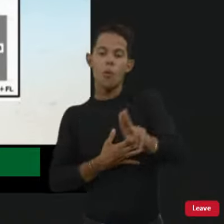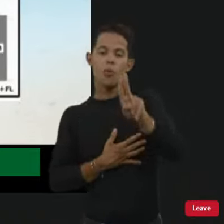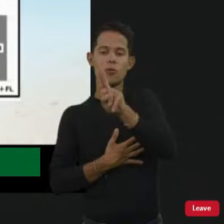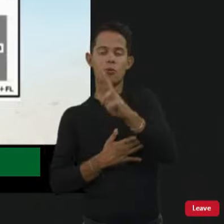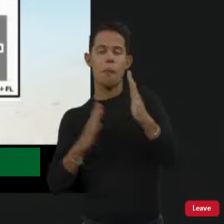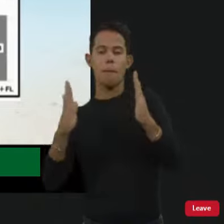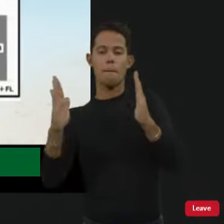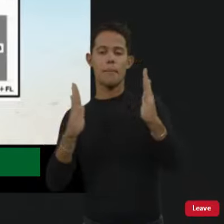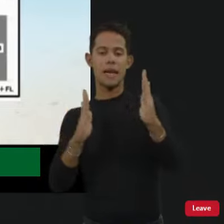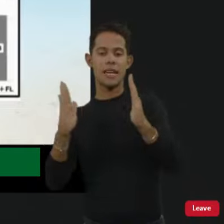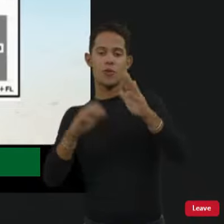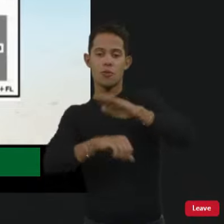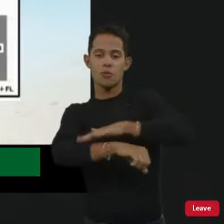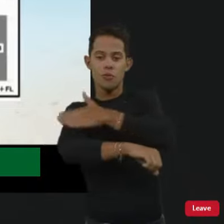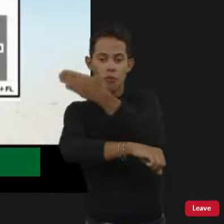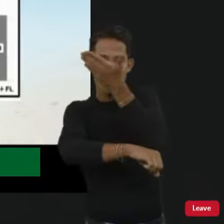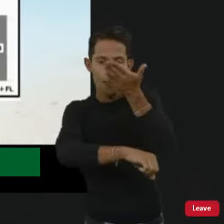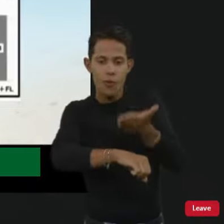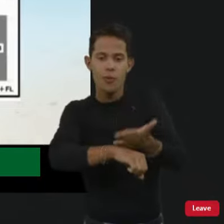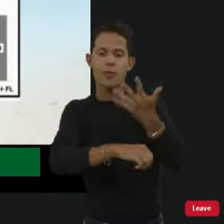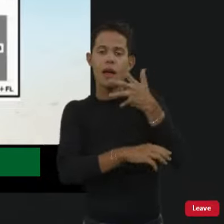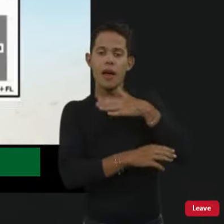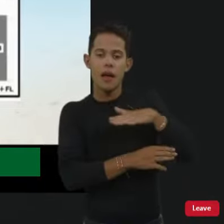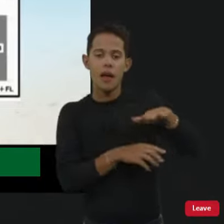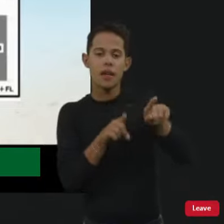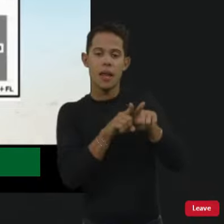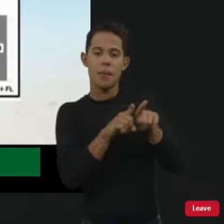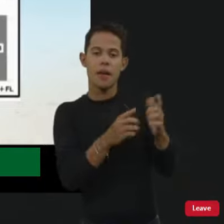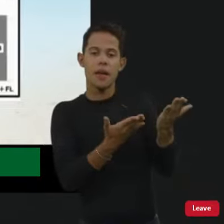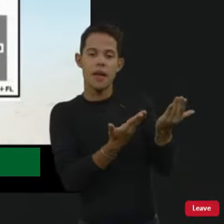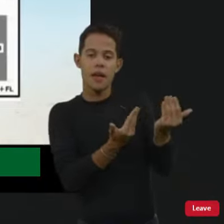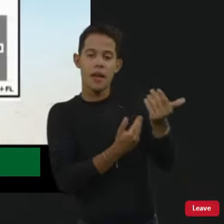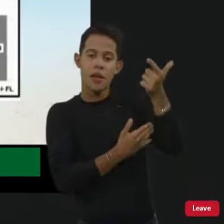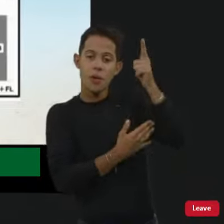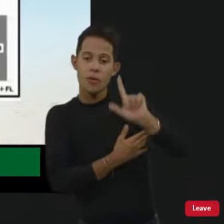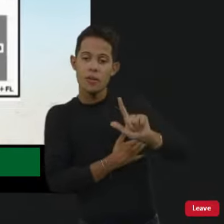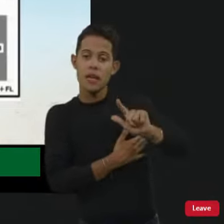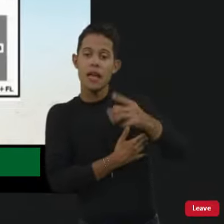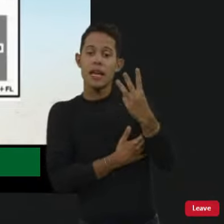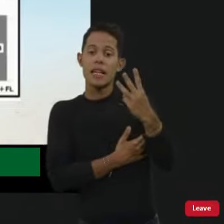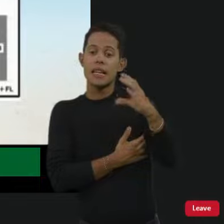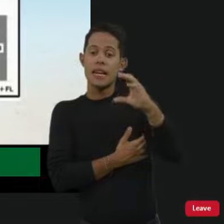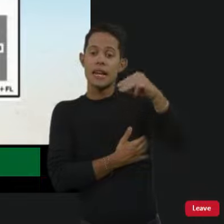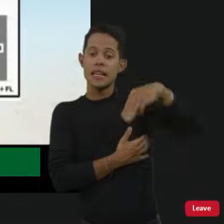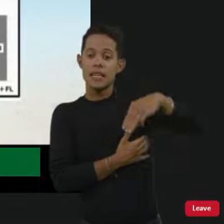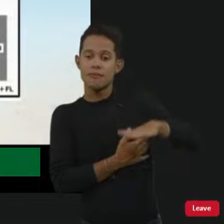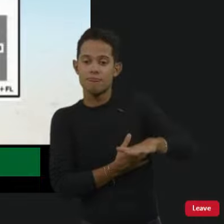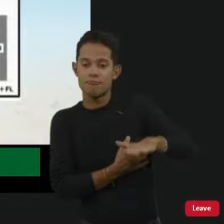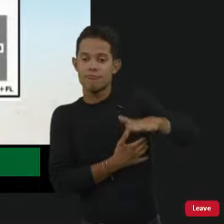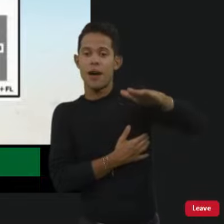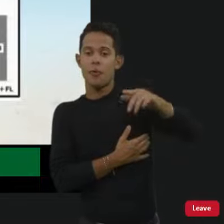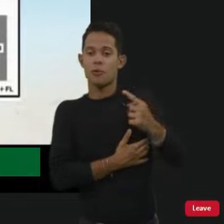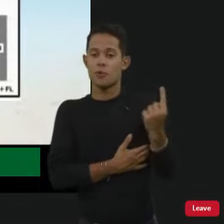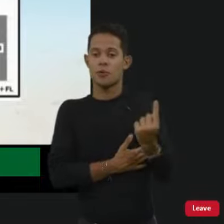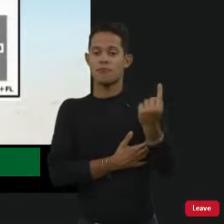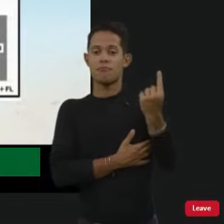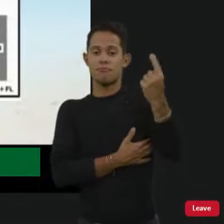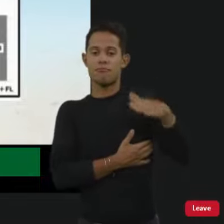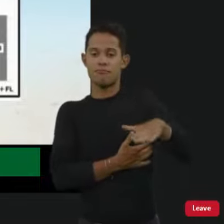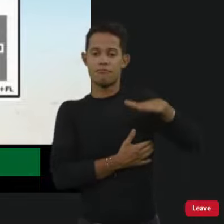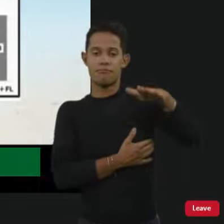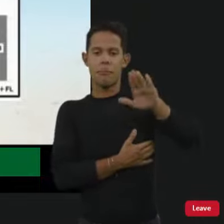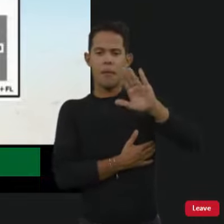período da infância e adolescência consegue ganhar 3 centímetros de altura final. Não